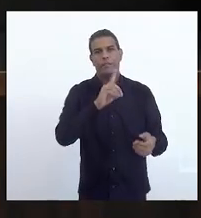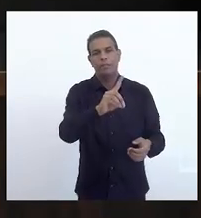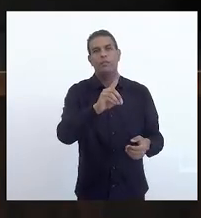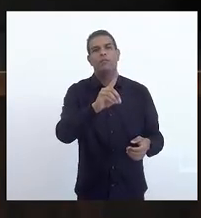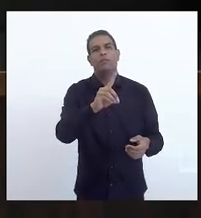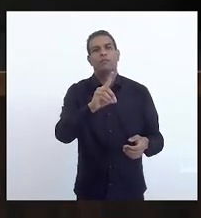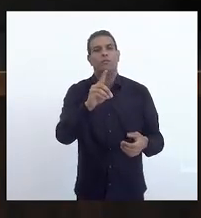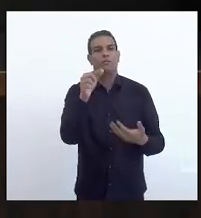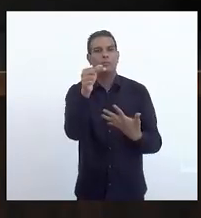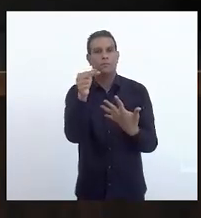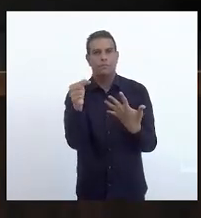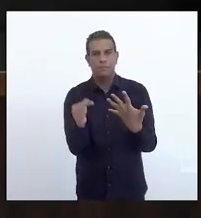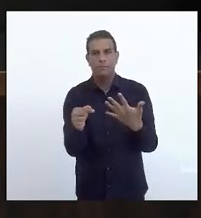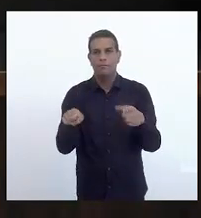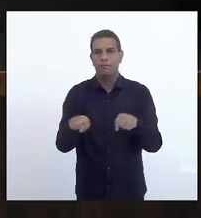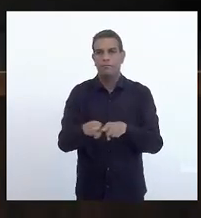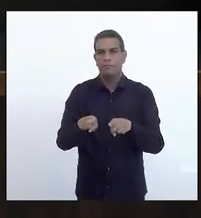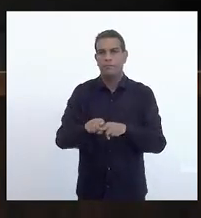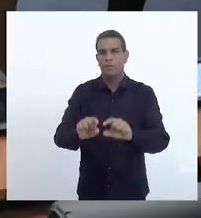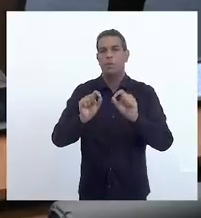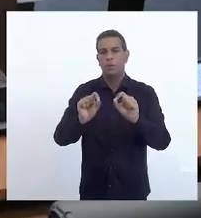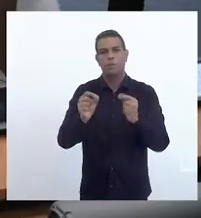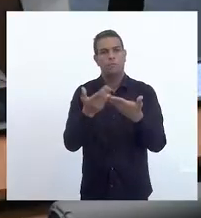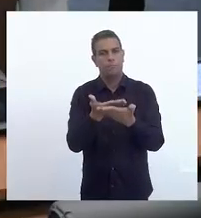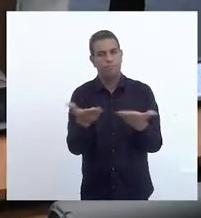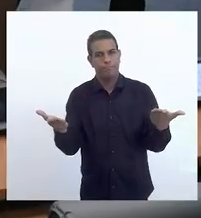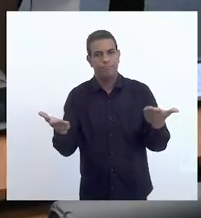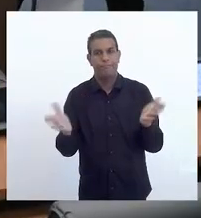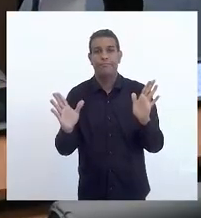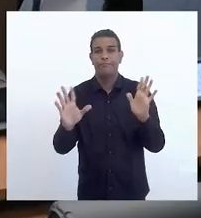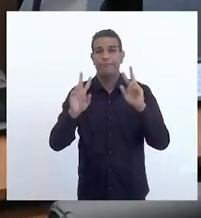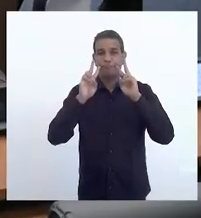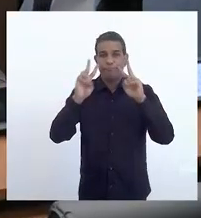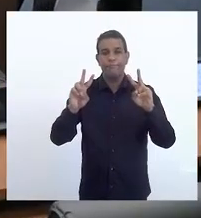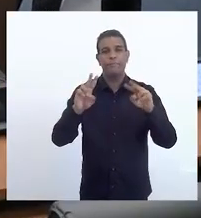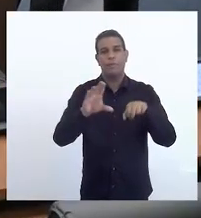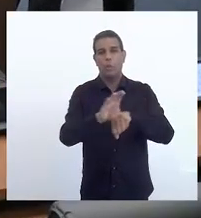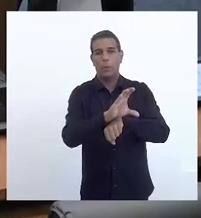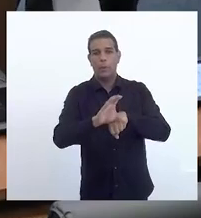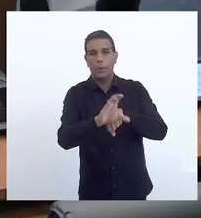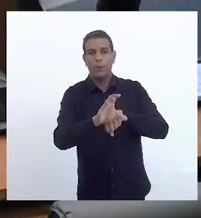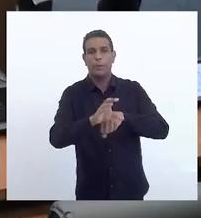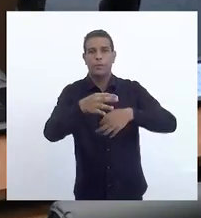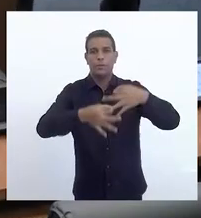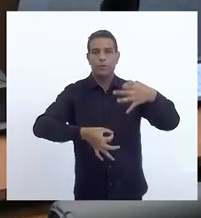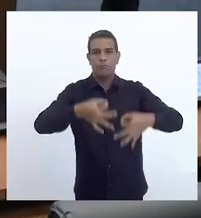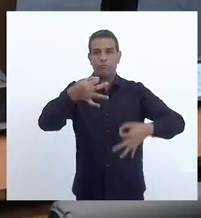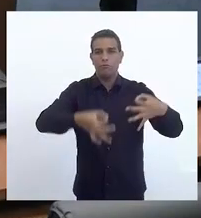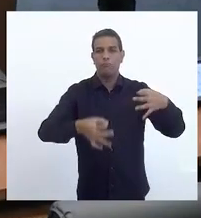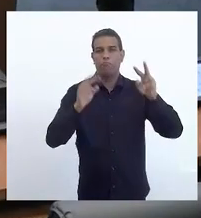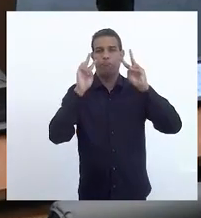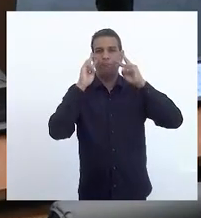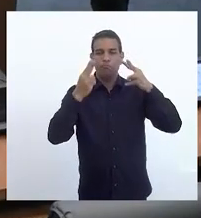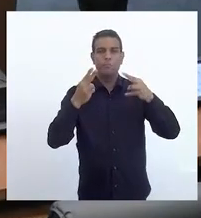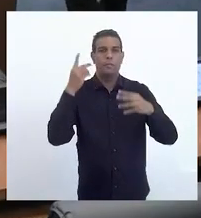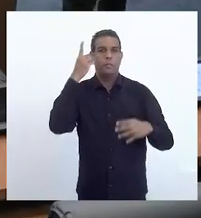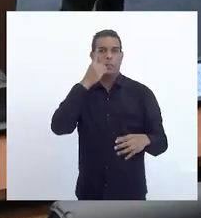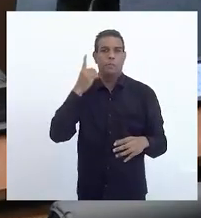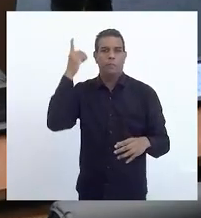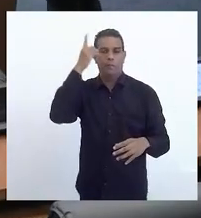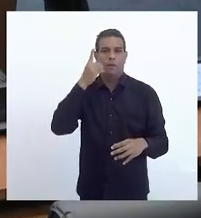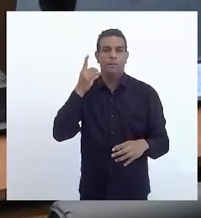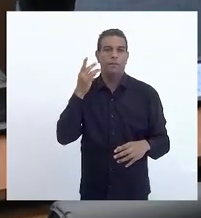plenário. Deputado Márcio Pacheco, para emitir parecer pela Comissão de Constituição e Justiça, deputado Márcio